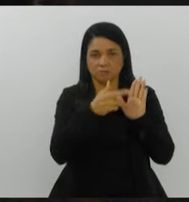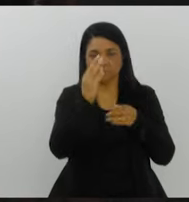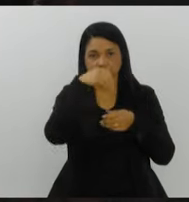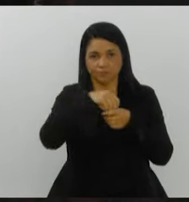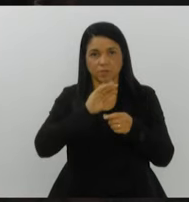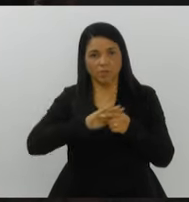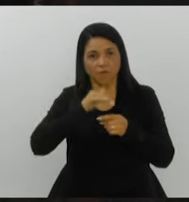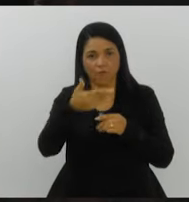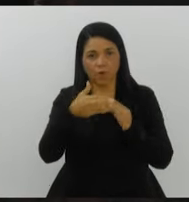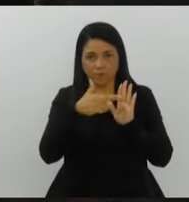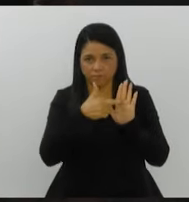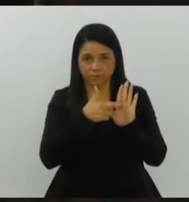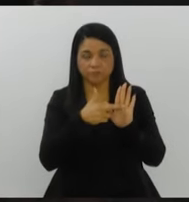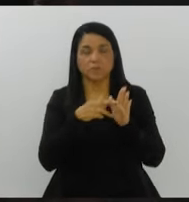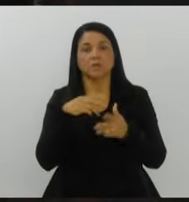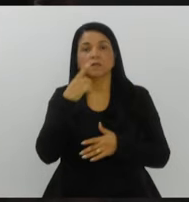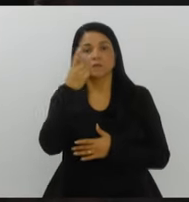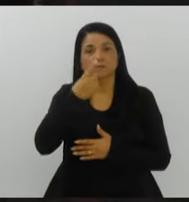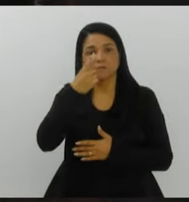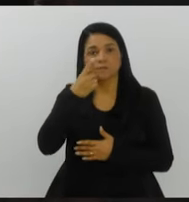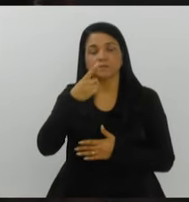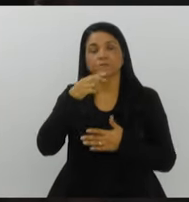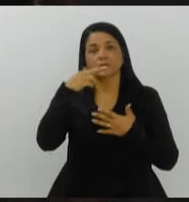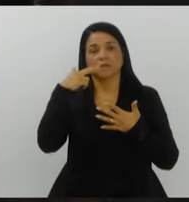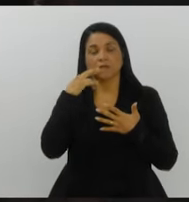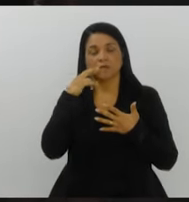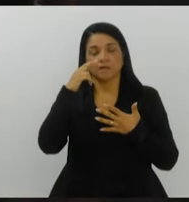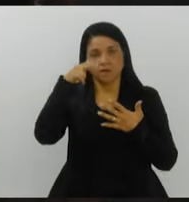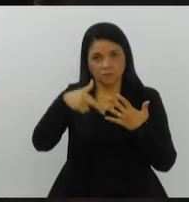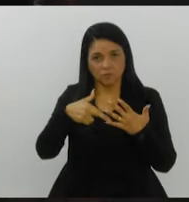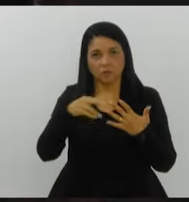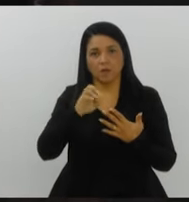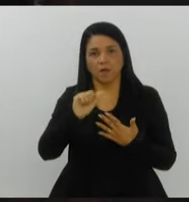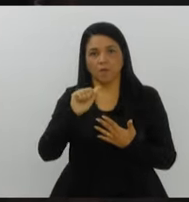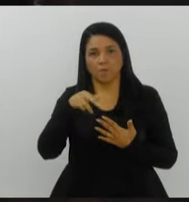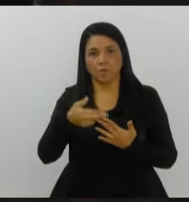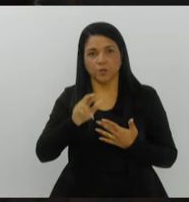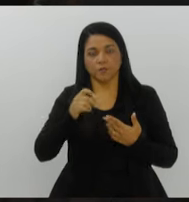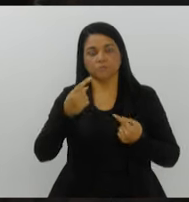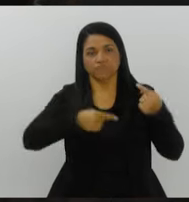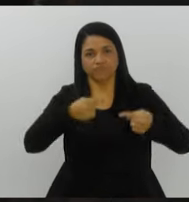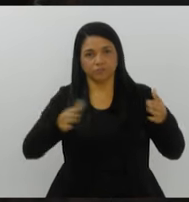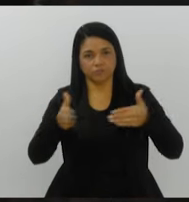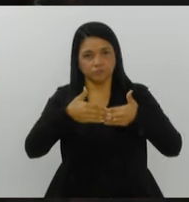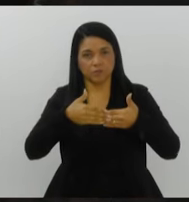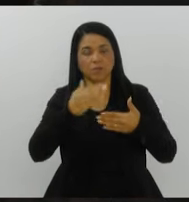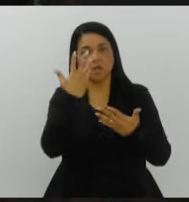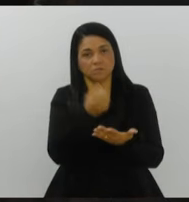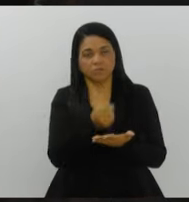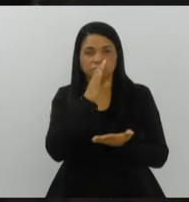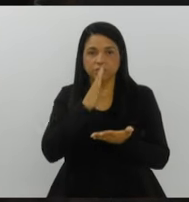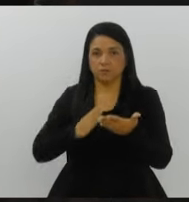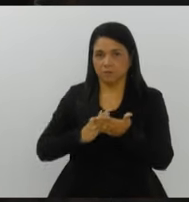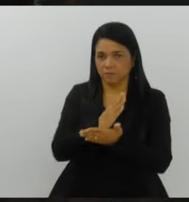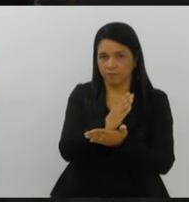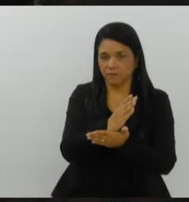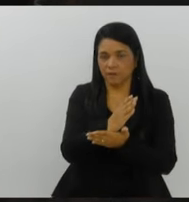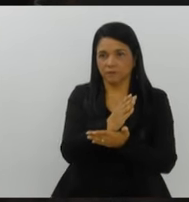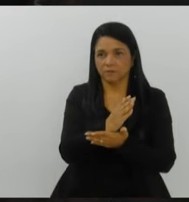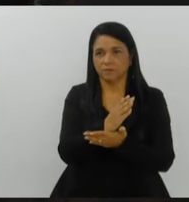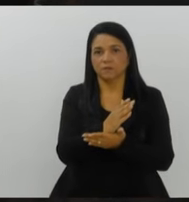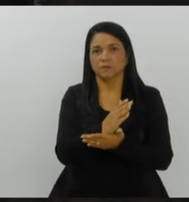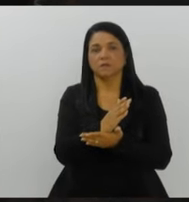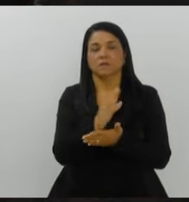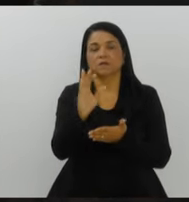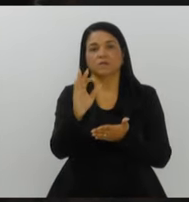deputado Rodrigo Amorim. Em discussão, não havendo quem queira discutir, encerrada a discussão e votação. Os senhores que aprovam, permaneçam como estão.